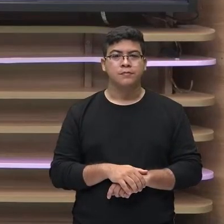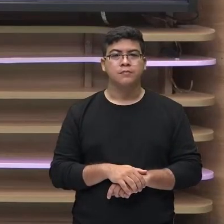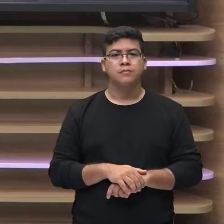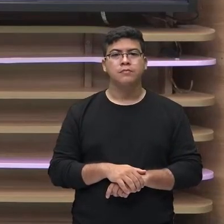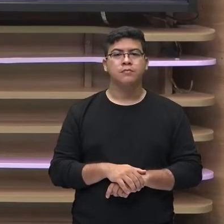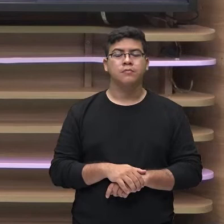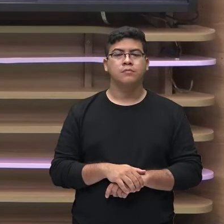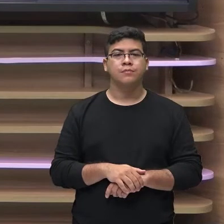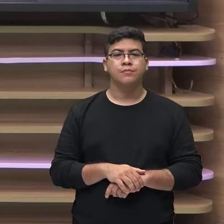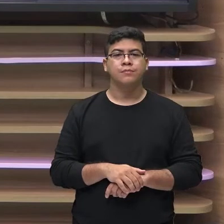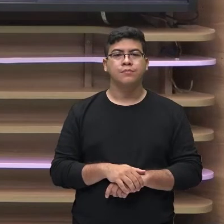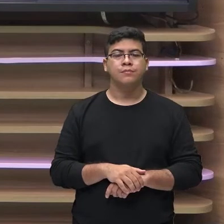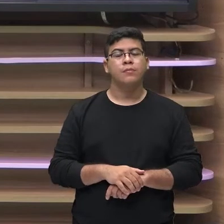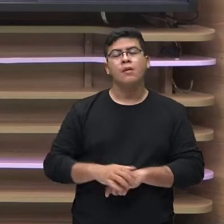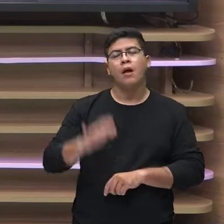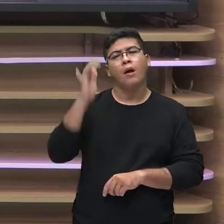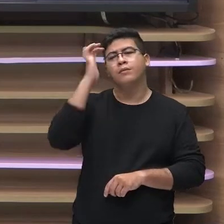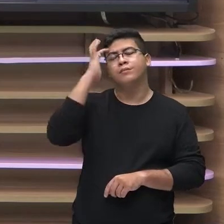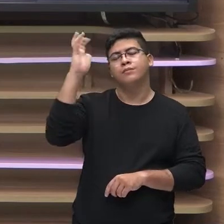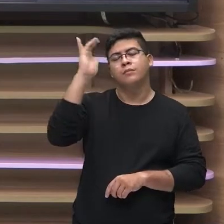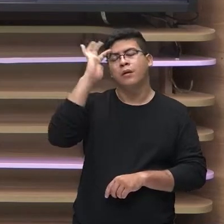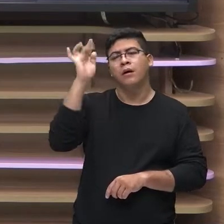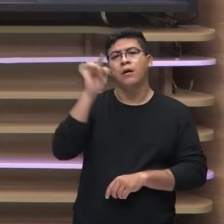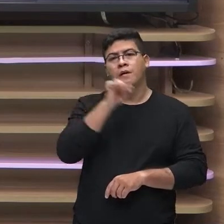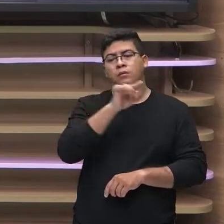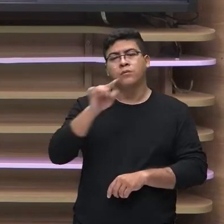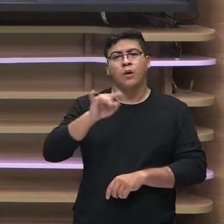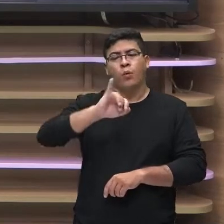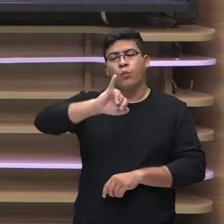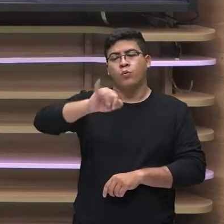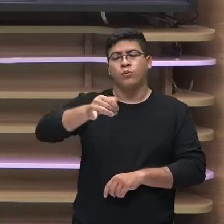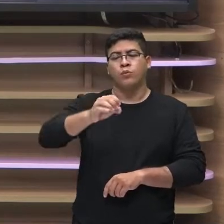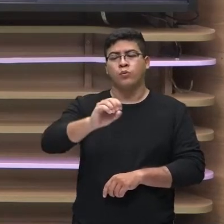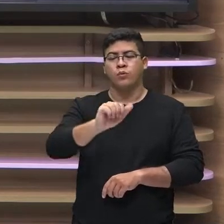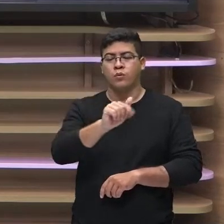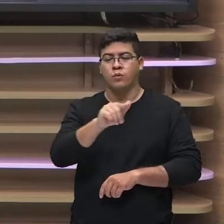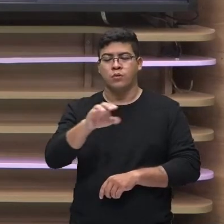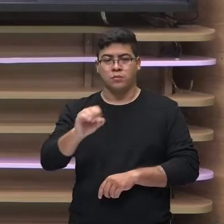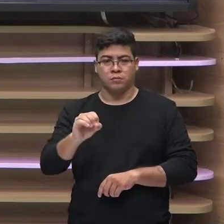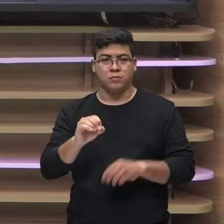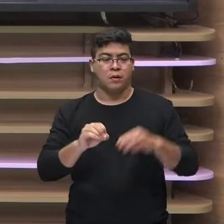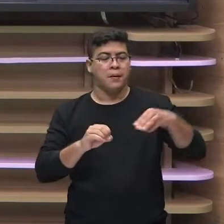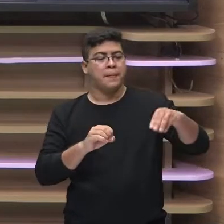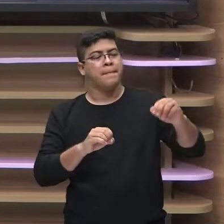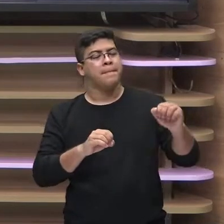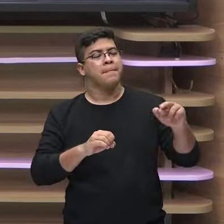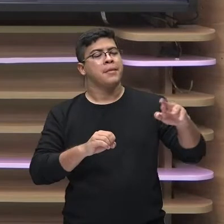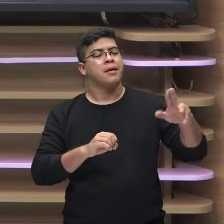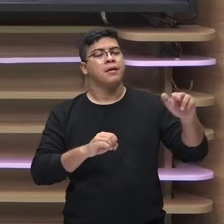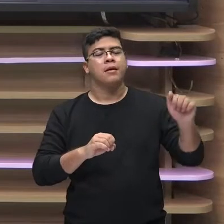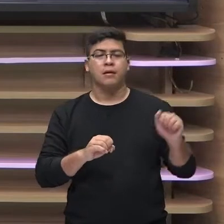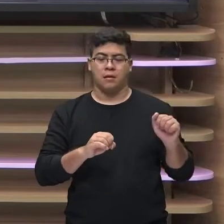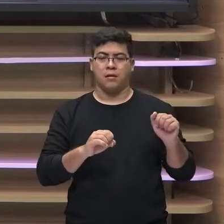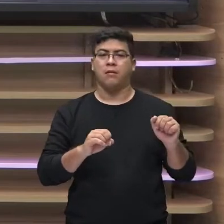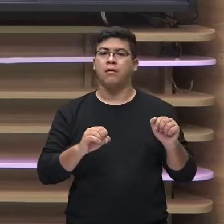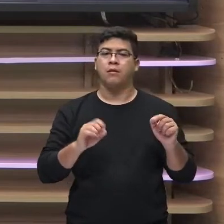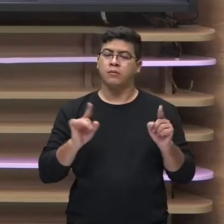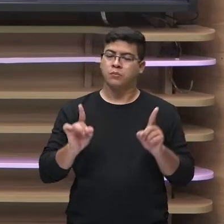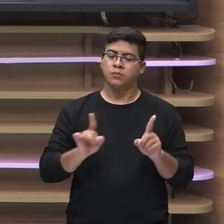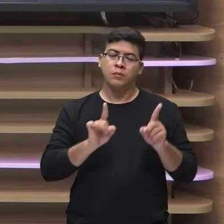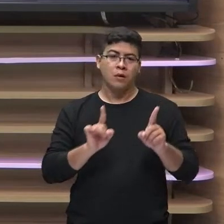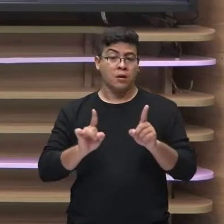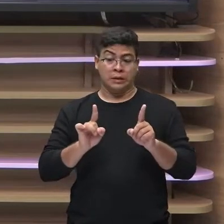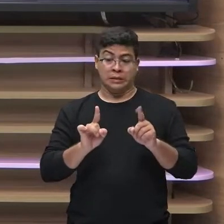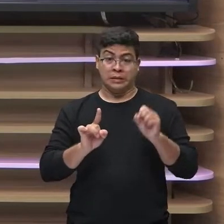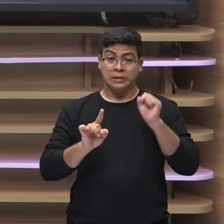Imagina que você tem o Joãozinho e a Mariazinha, né? Se o Joãozinho,